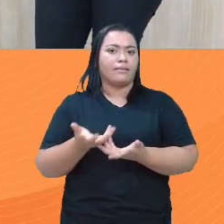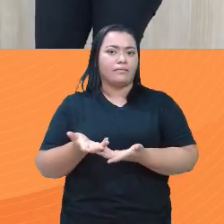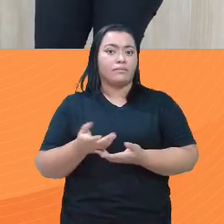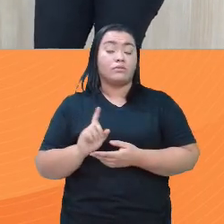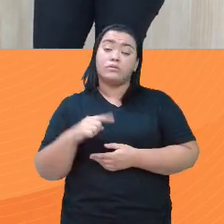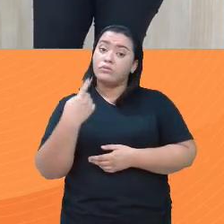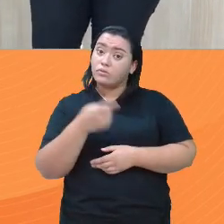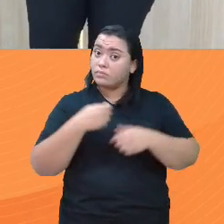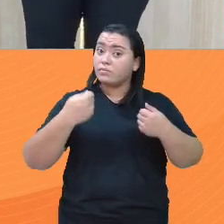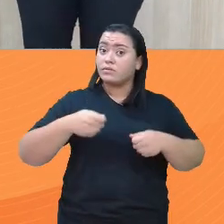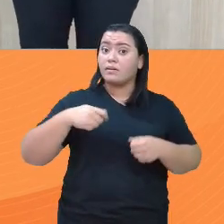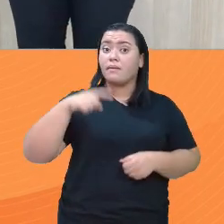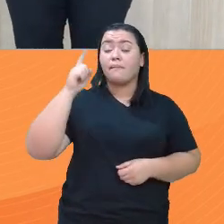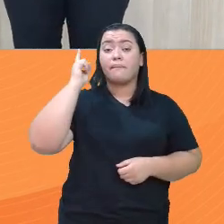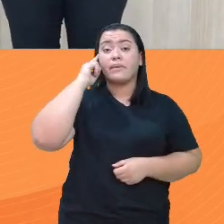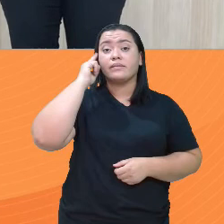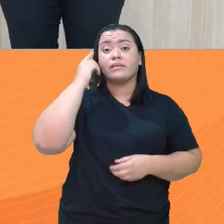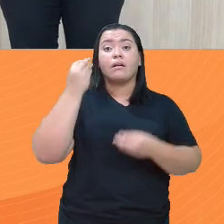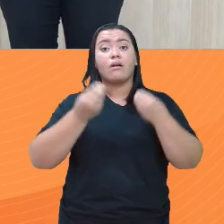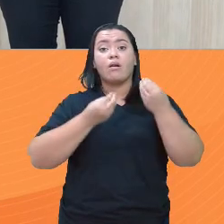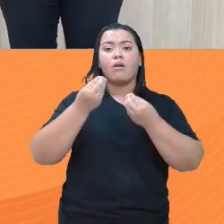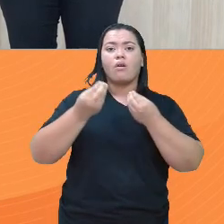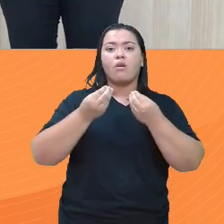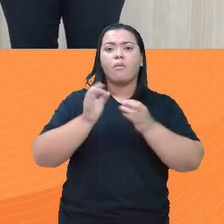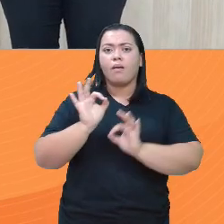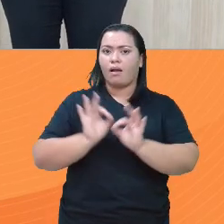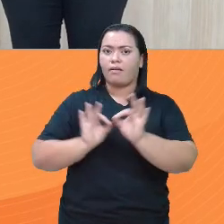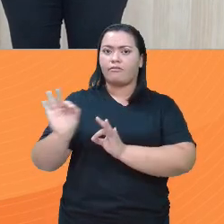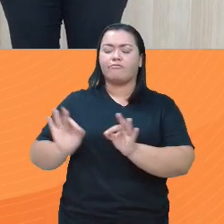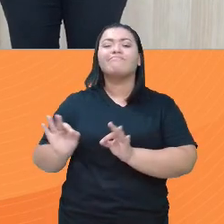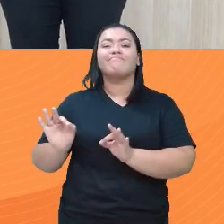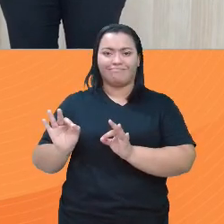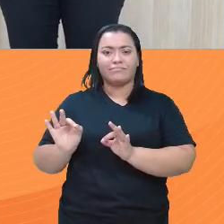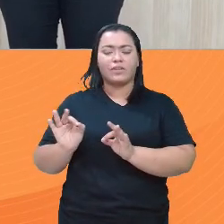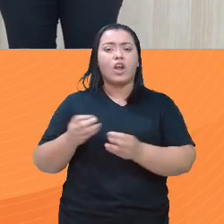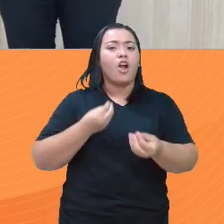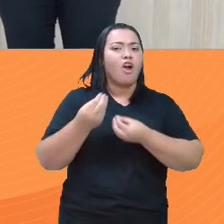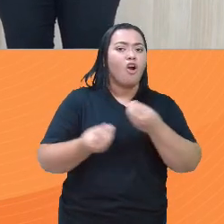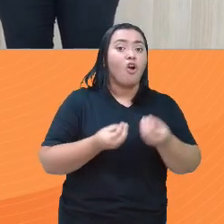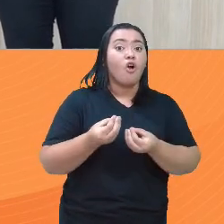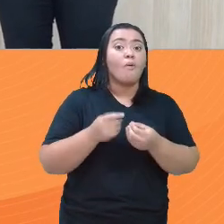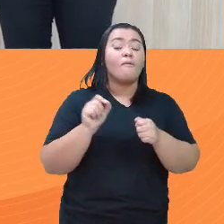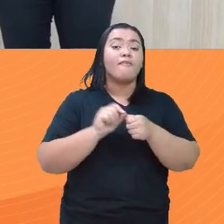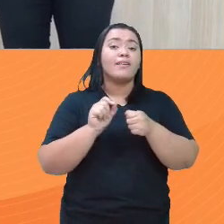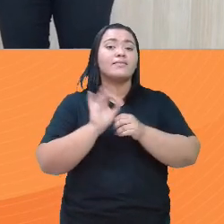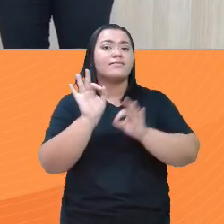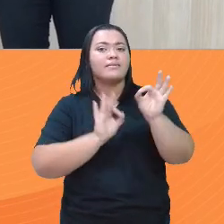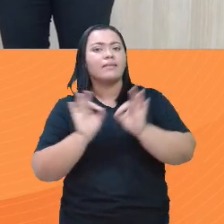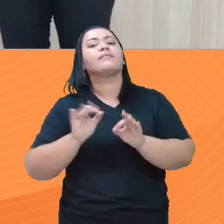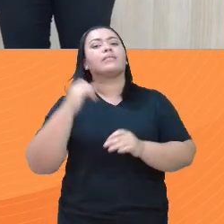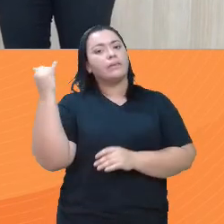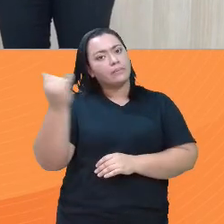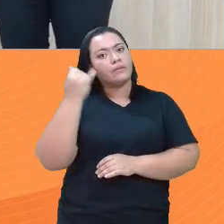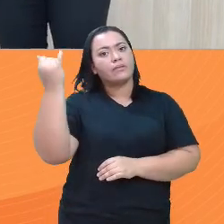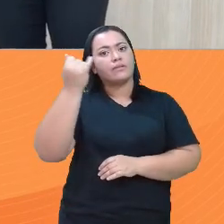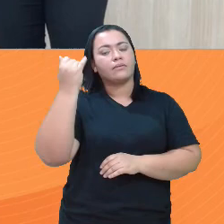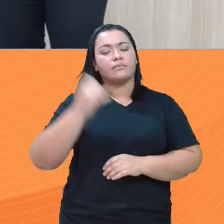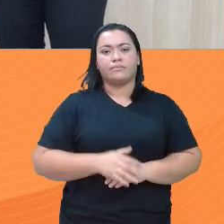precisa pensar na necessidade de ajustamento, né? De que forma esse ajustamento é importante.